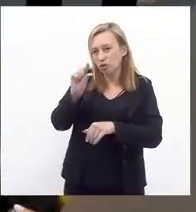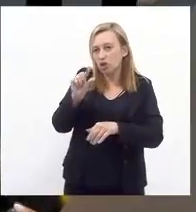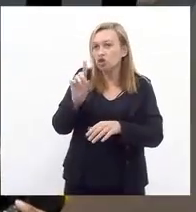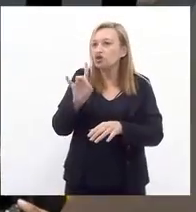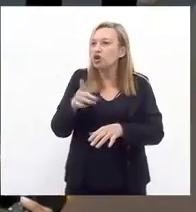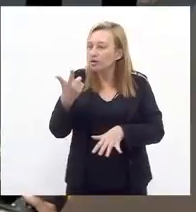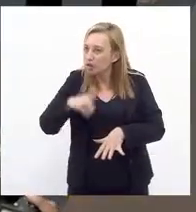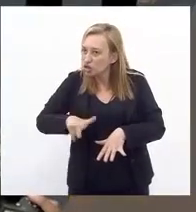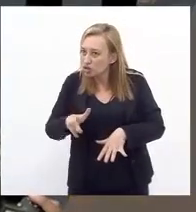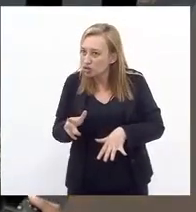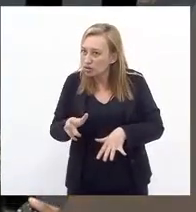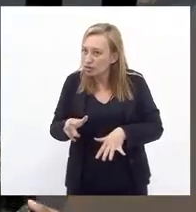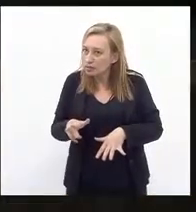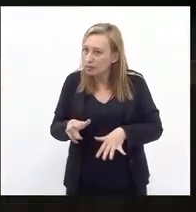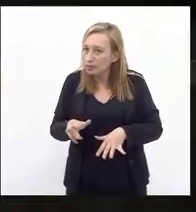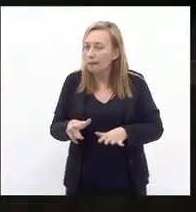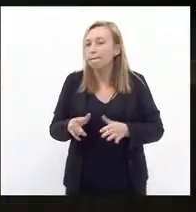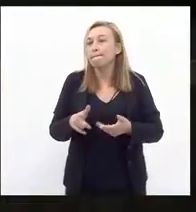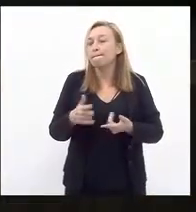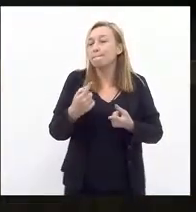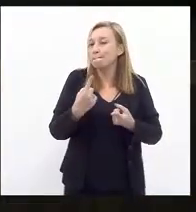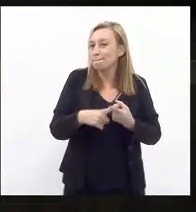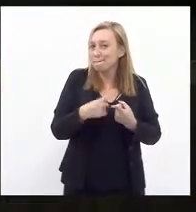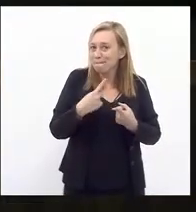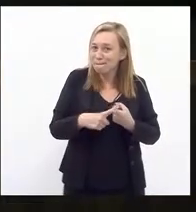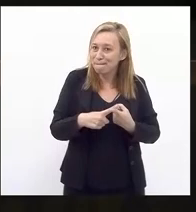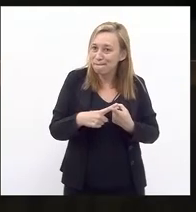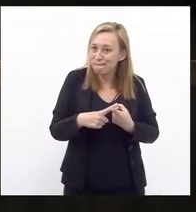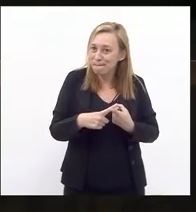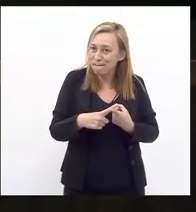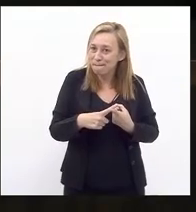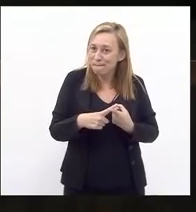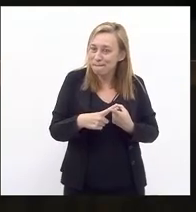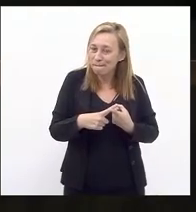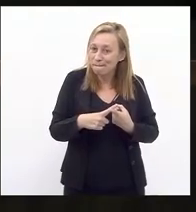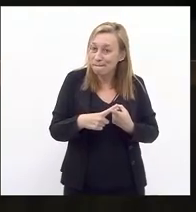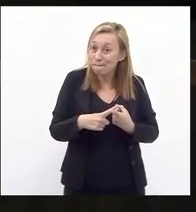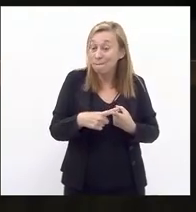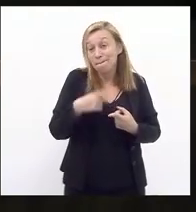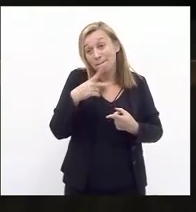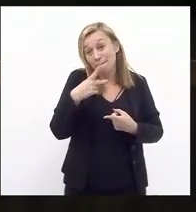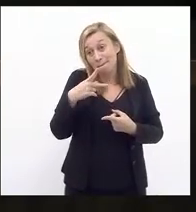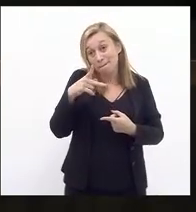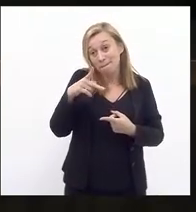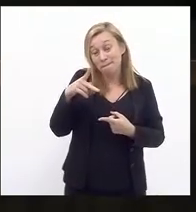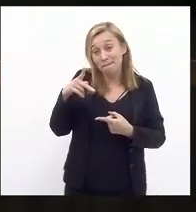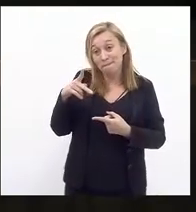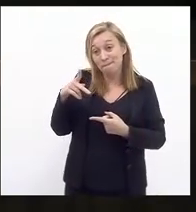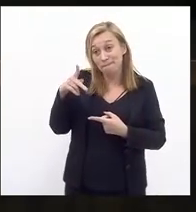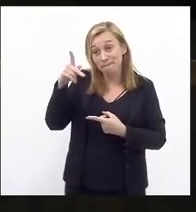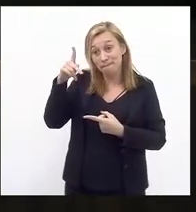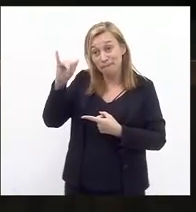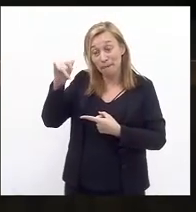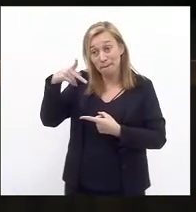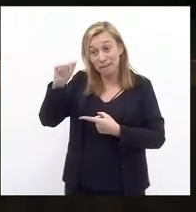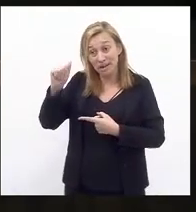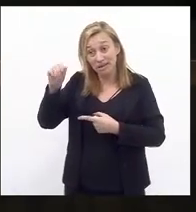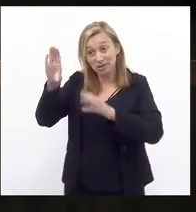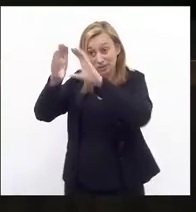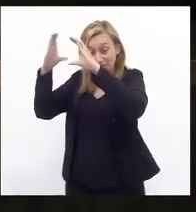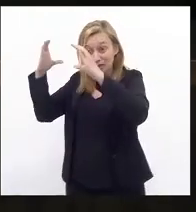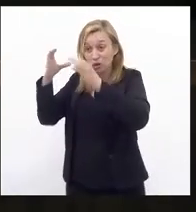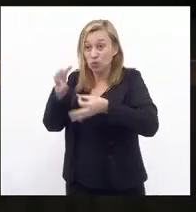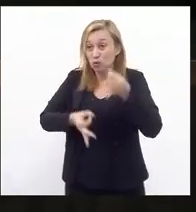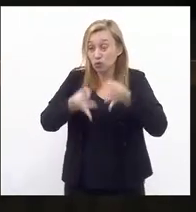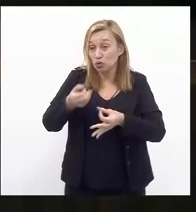repetir o seu por quê É como diz o papai do céu às vezes e lugares o justo